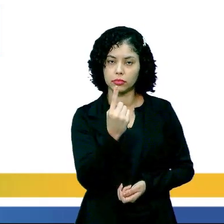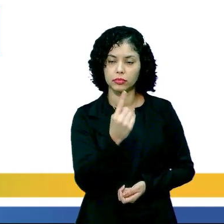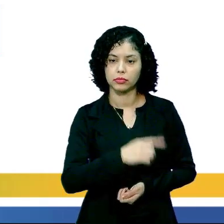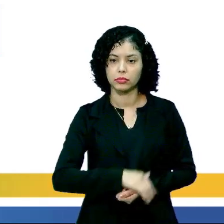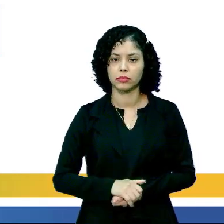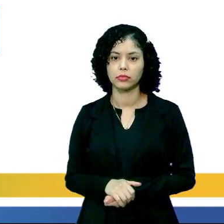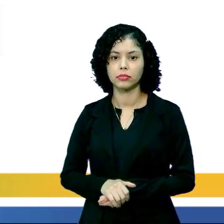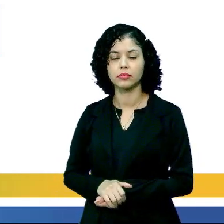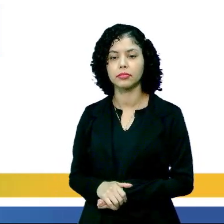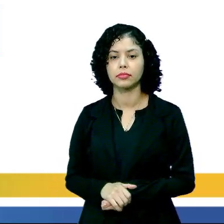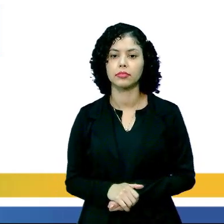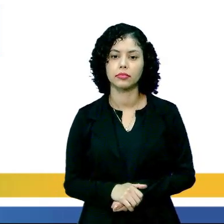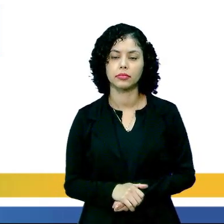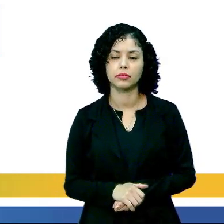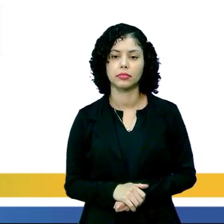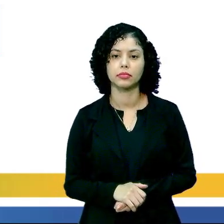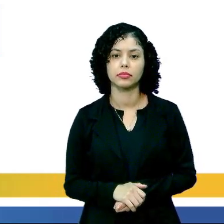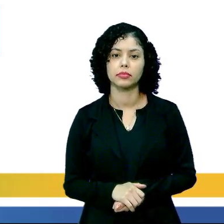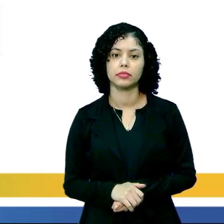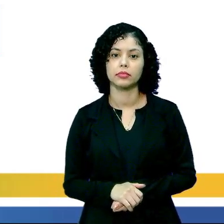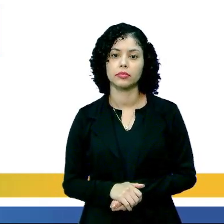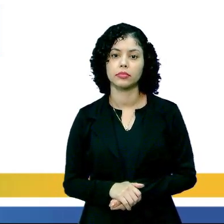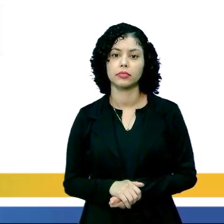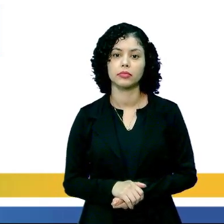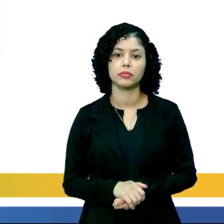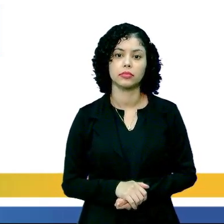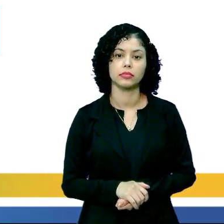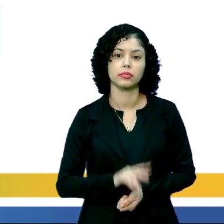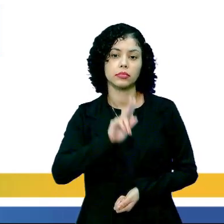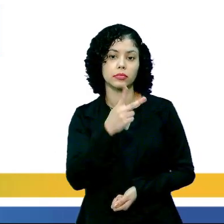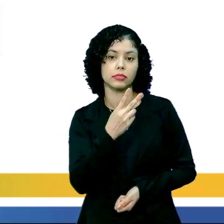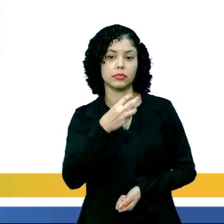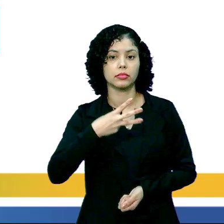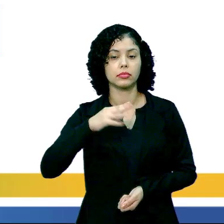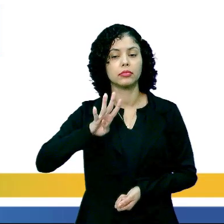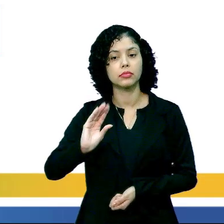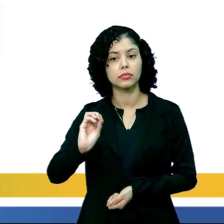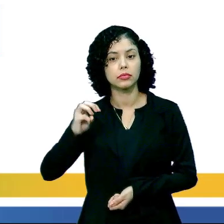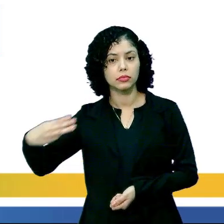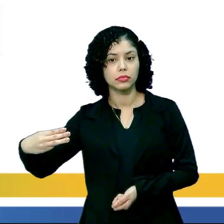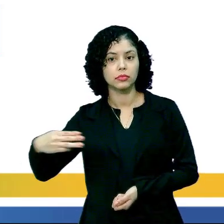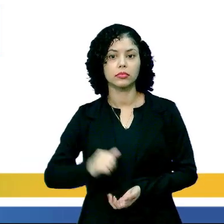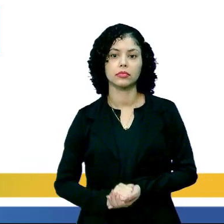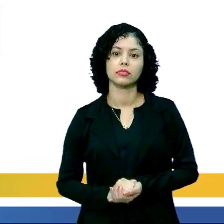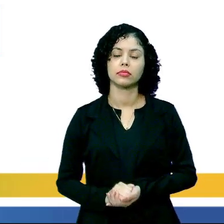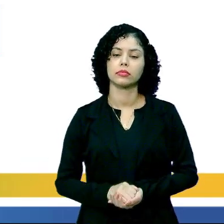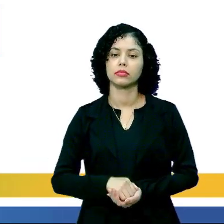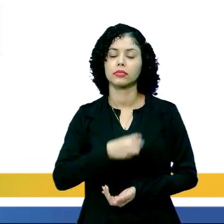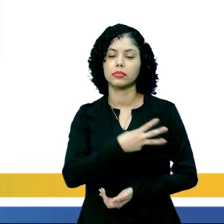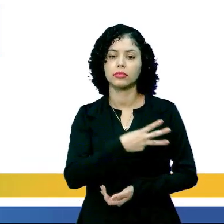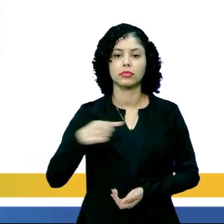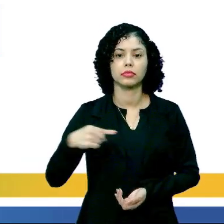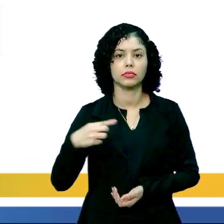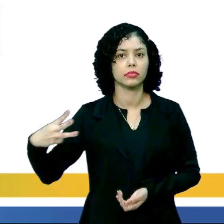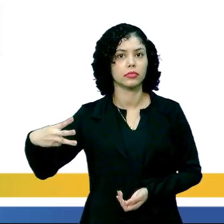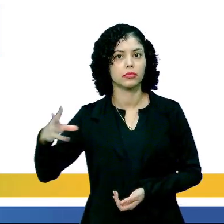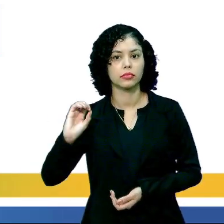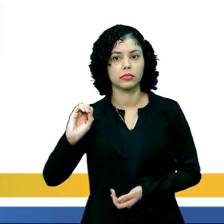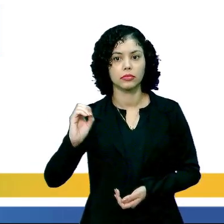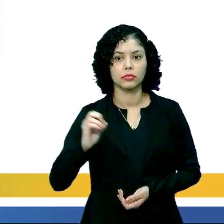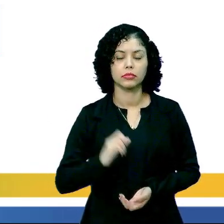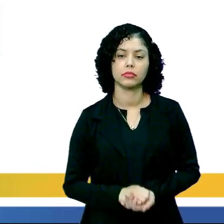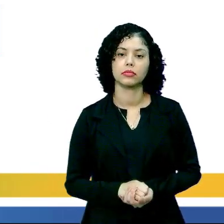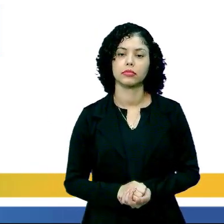- 3 vai dar um ácido moderado ácido bórico H3 bo3 3 - 3 vai dar zero Então